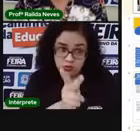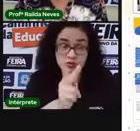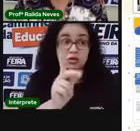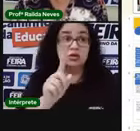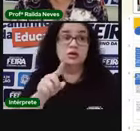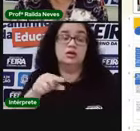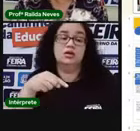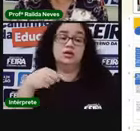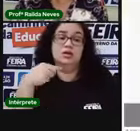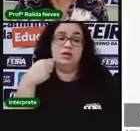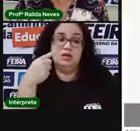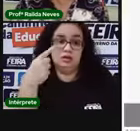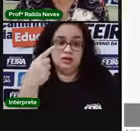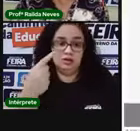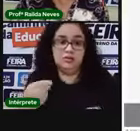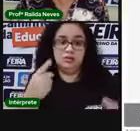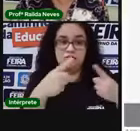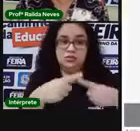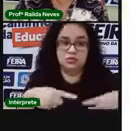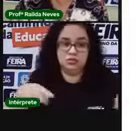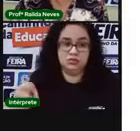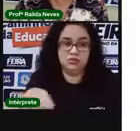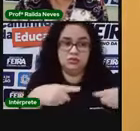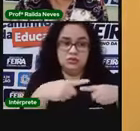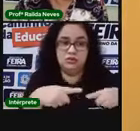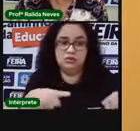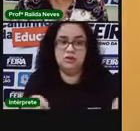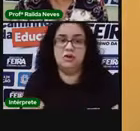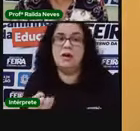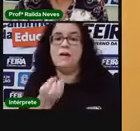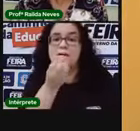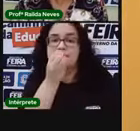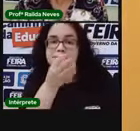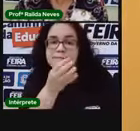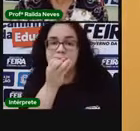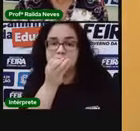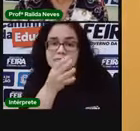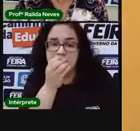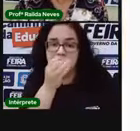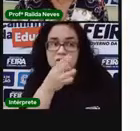gente compra essa música, porque ela é muito boa.